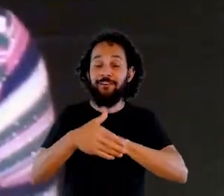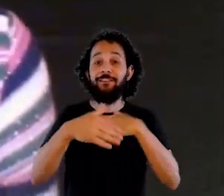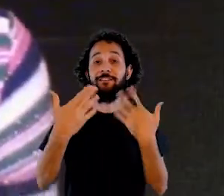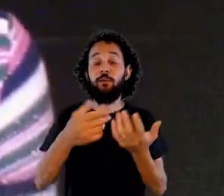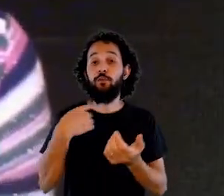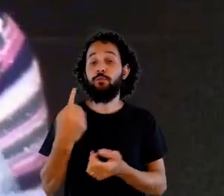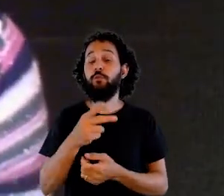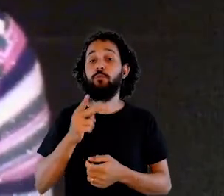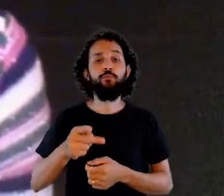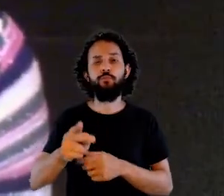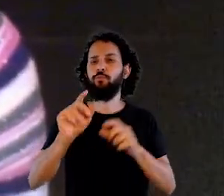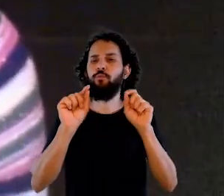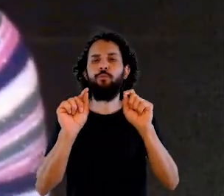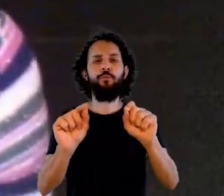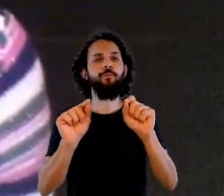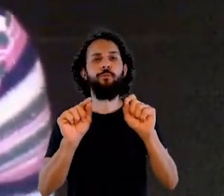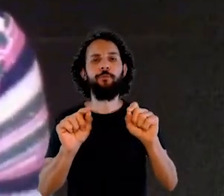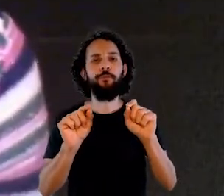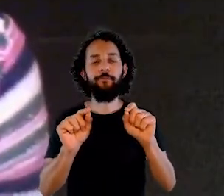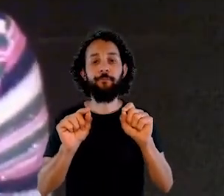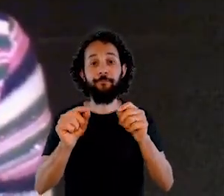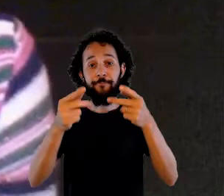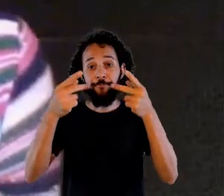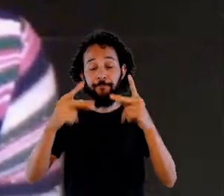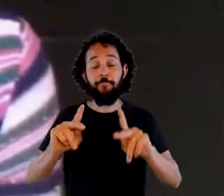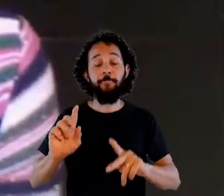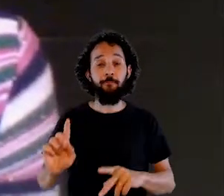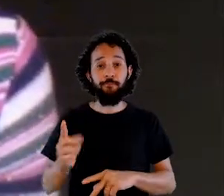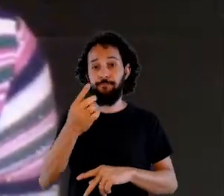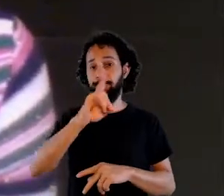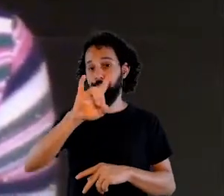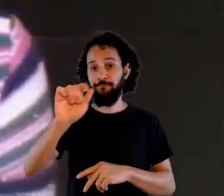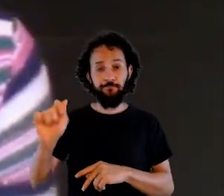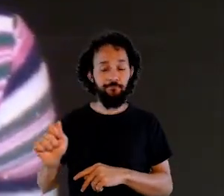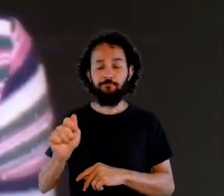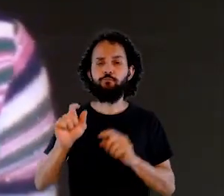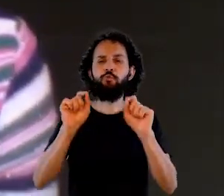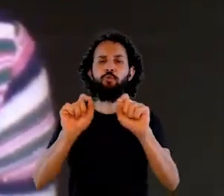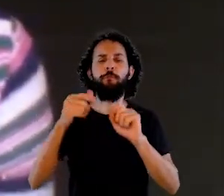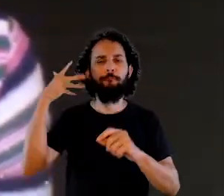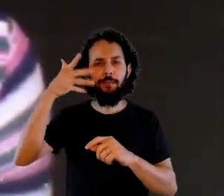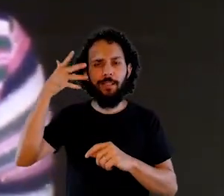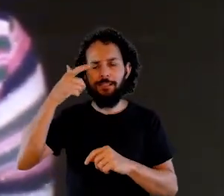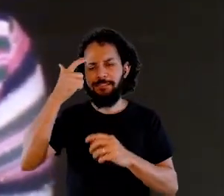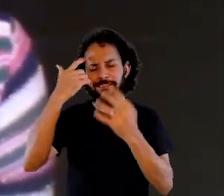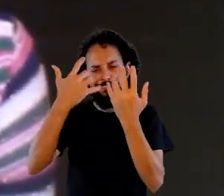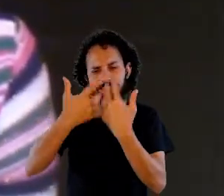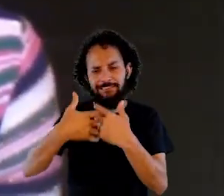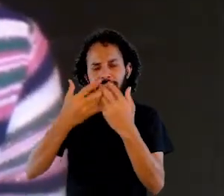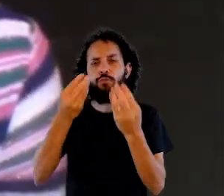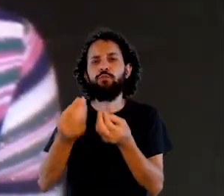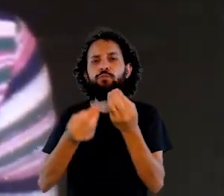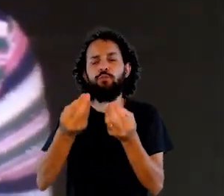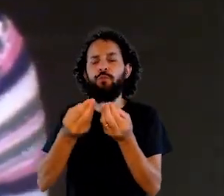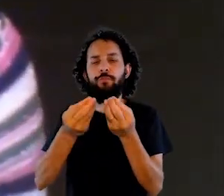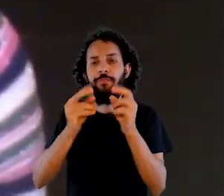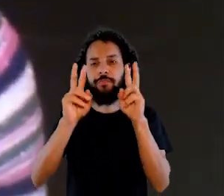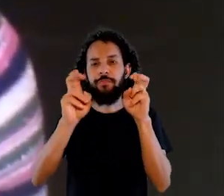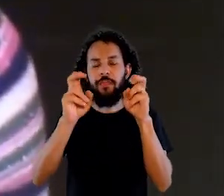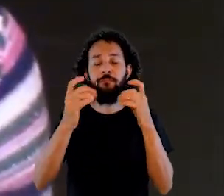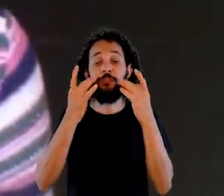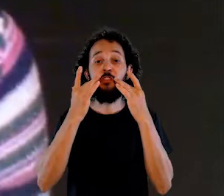então, a esse primeiro dia de palestras e reflexões a respeito do tema teatro e